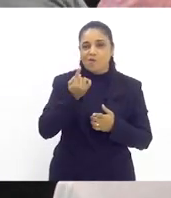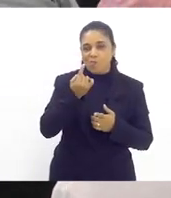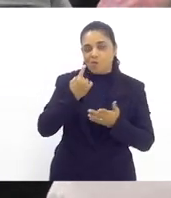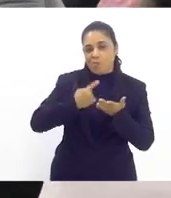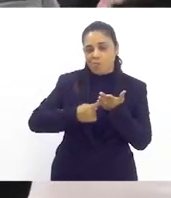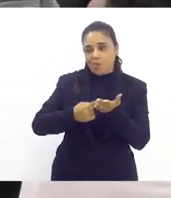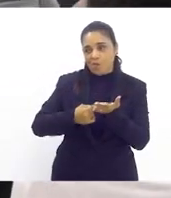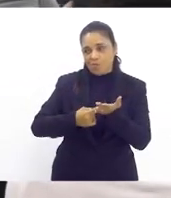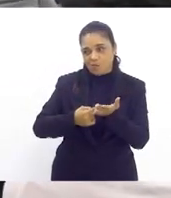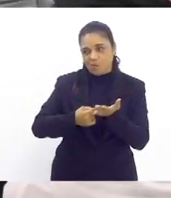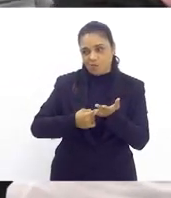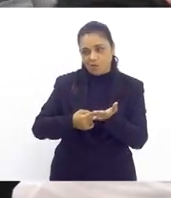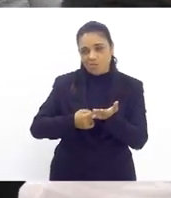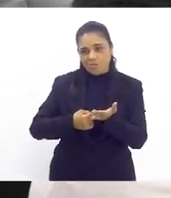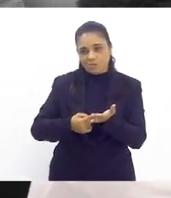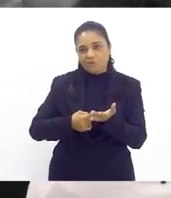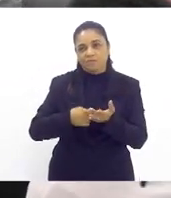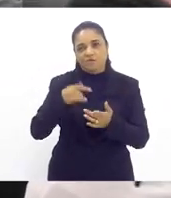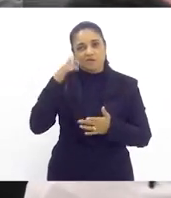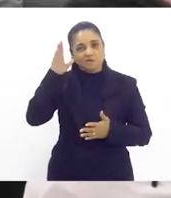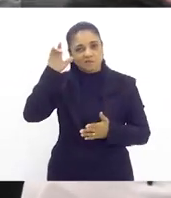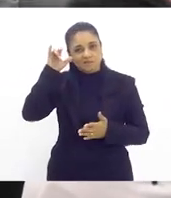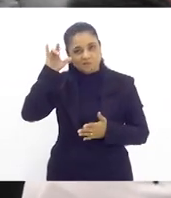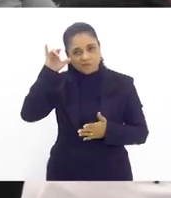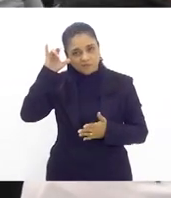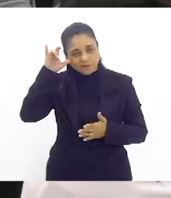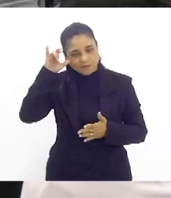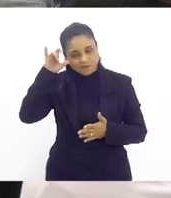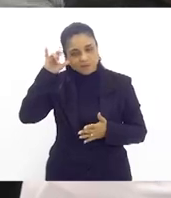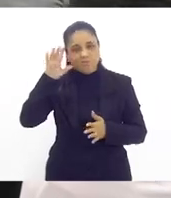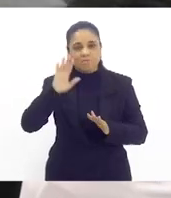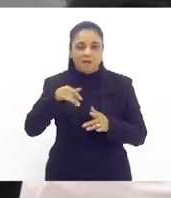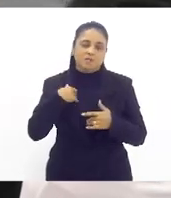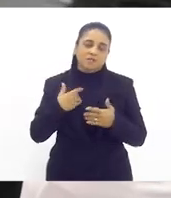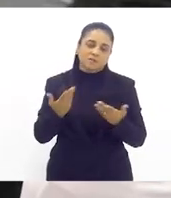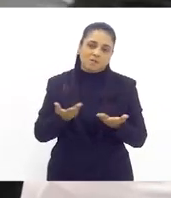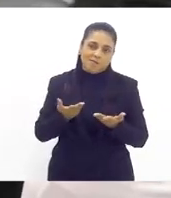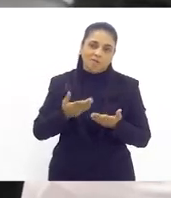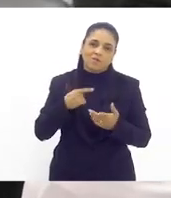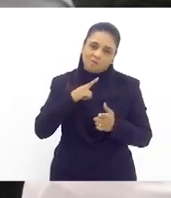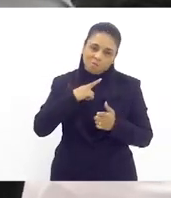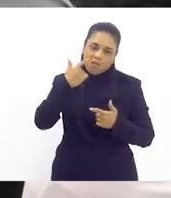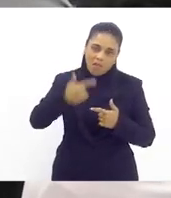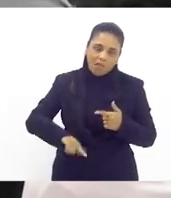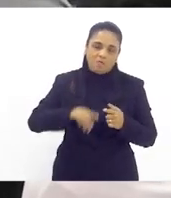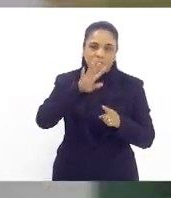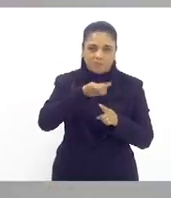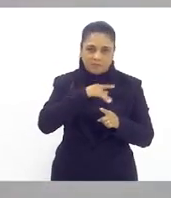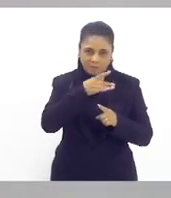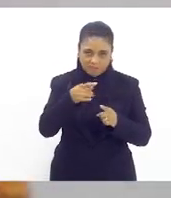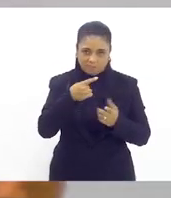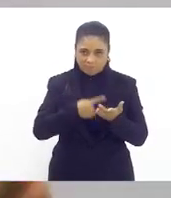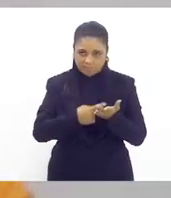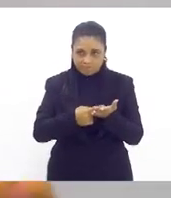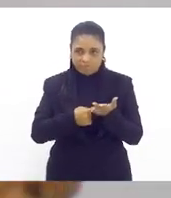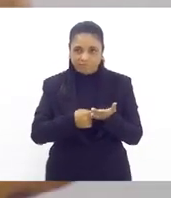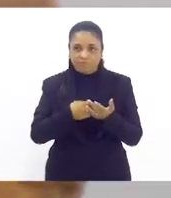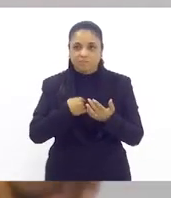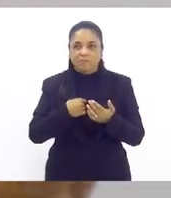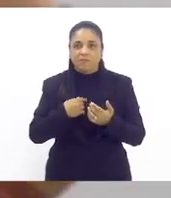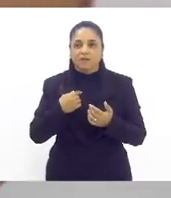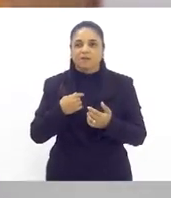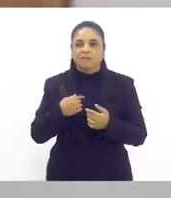uma live que tinha no Instagram mas por um bom motivo Mas ainda tem mais uma agenda mas vou falar